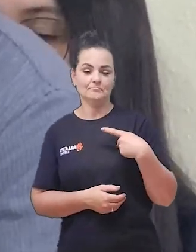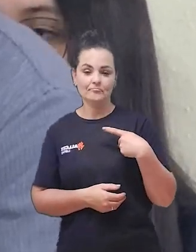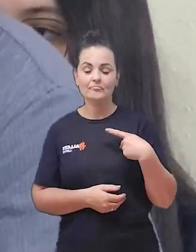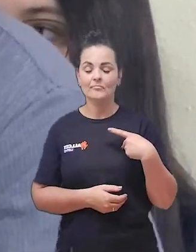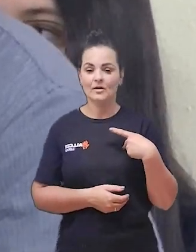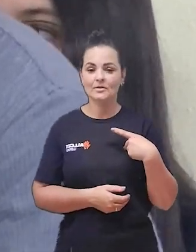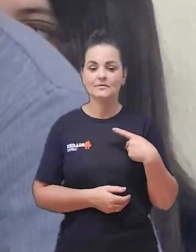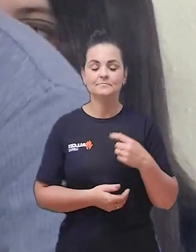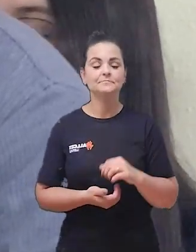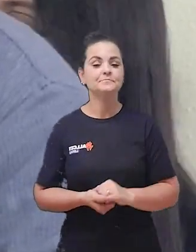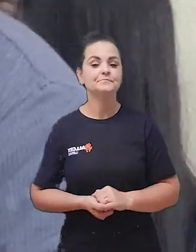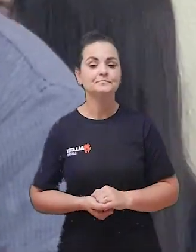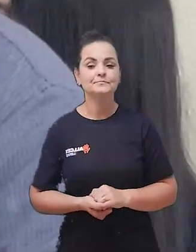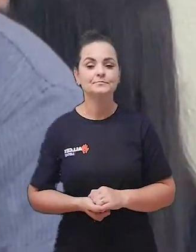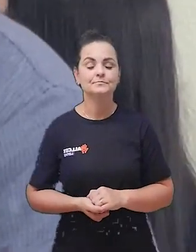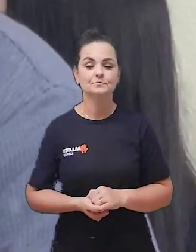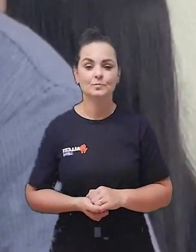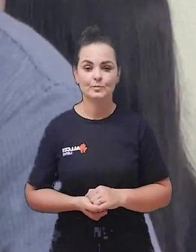buscado